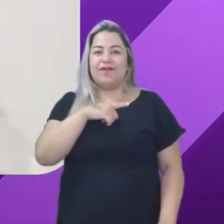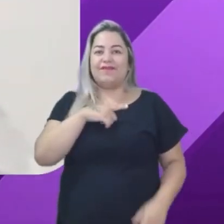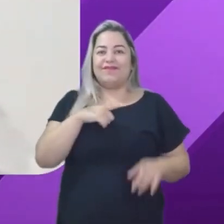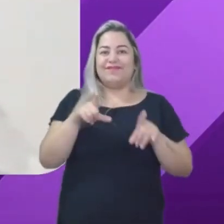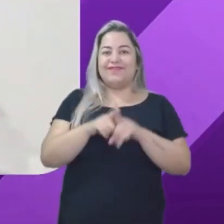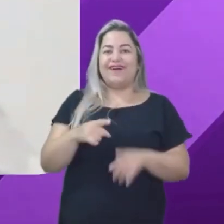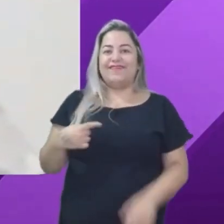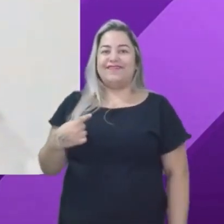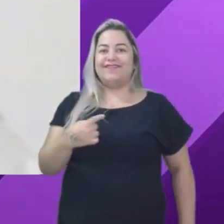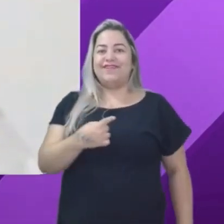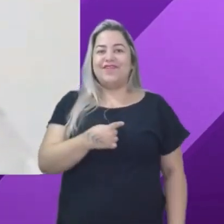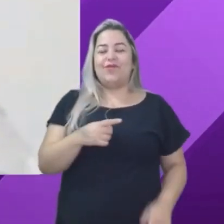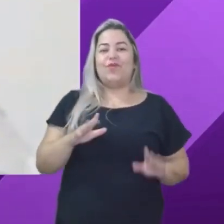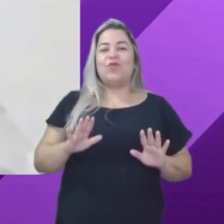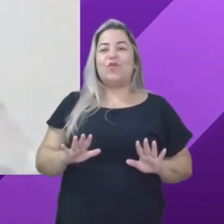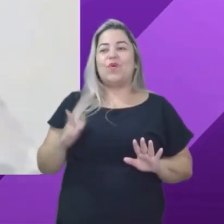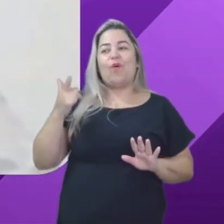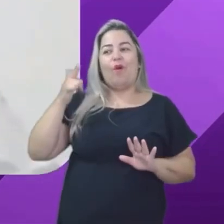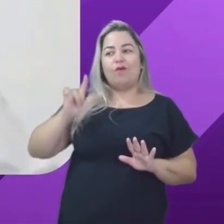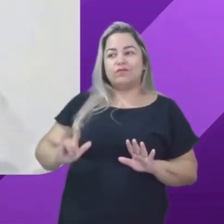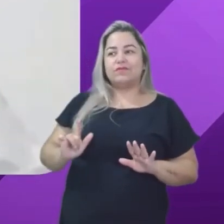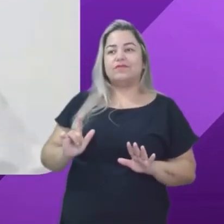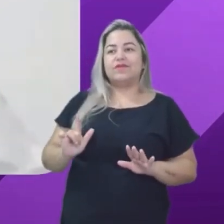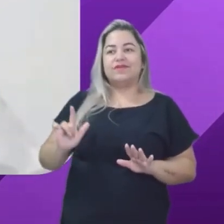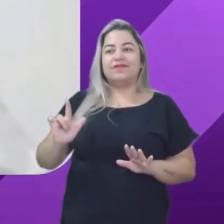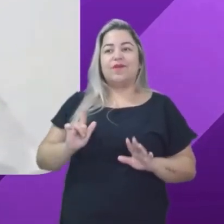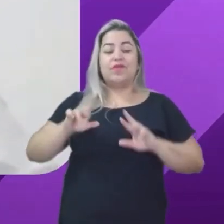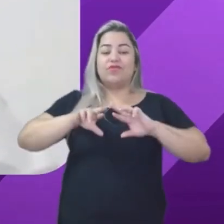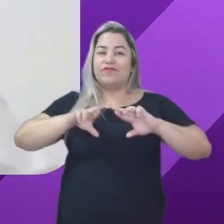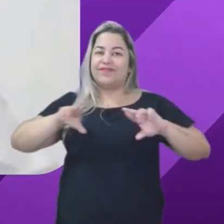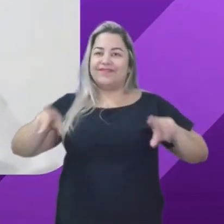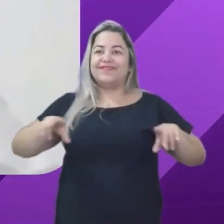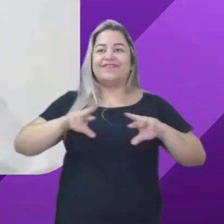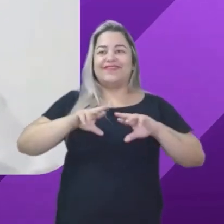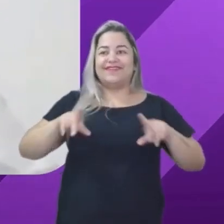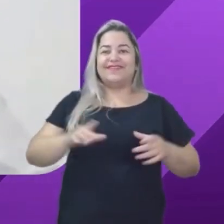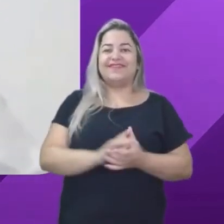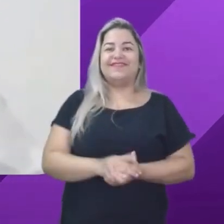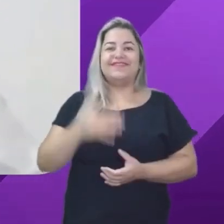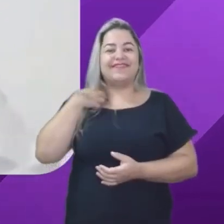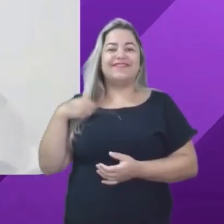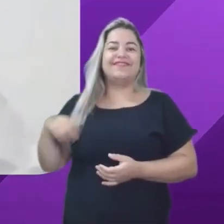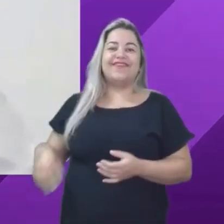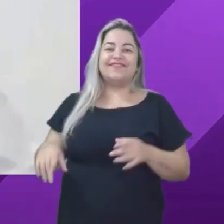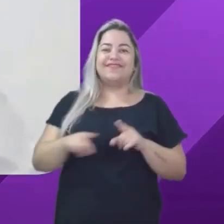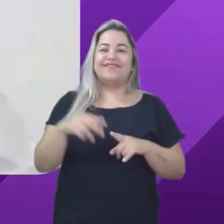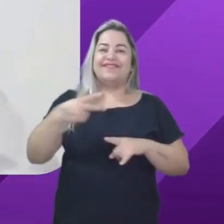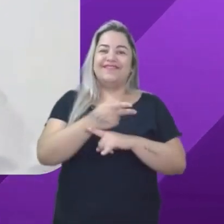assédio, existem diversos outros motivos que nos diferenciam. As mulheres